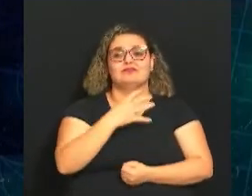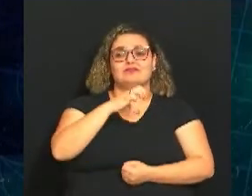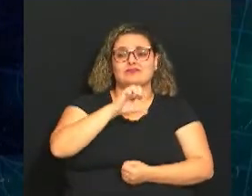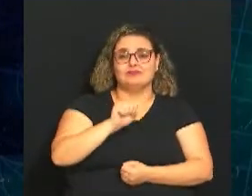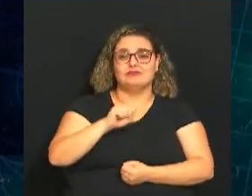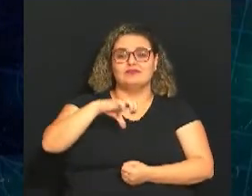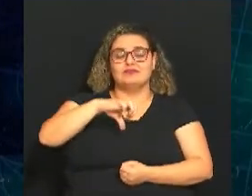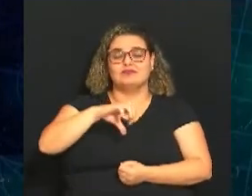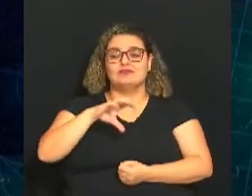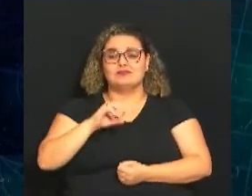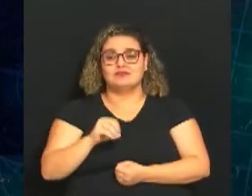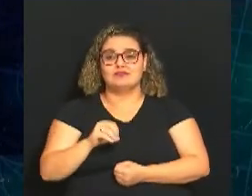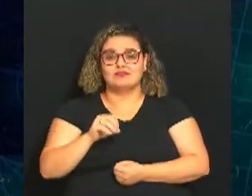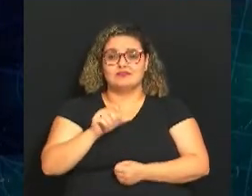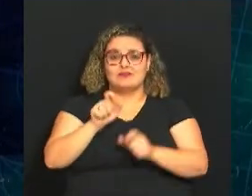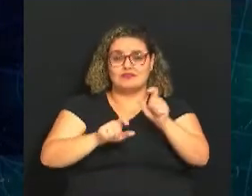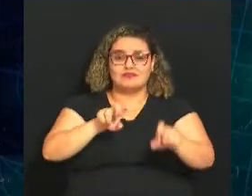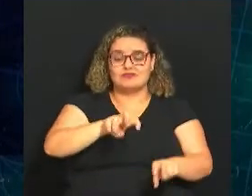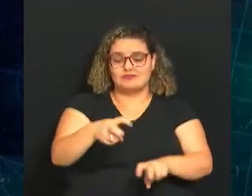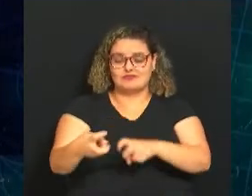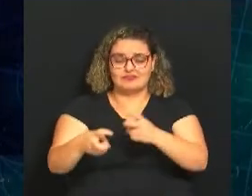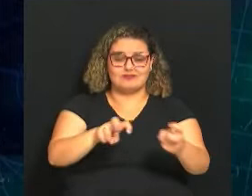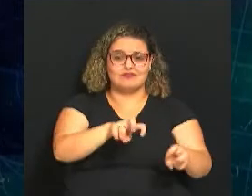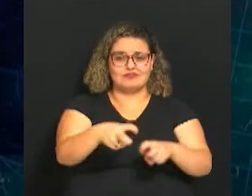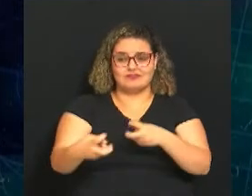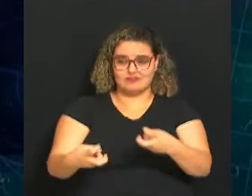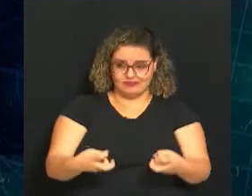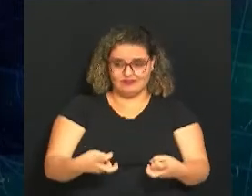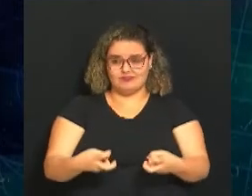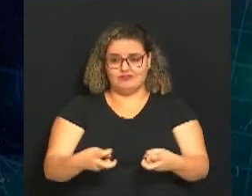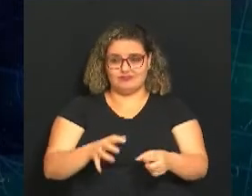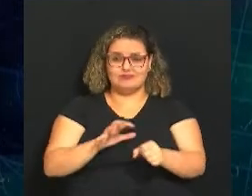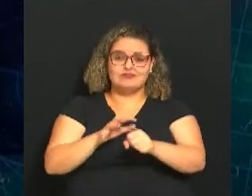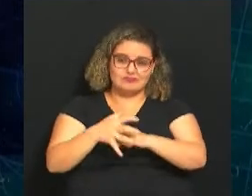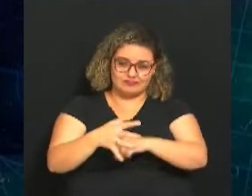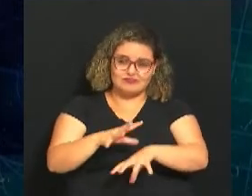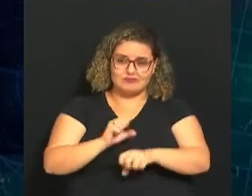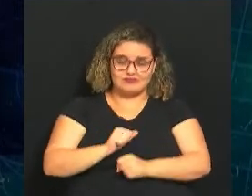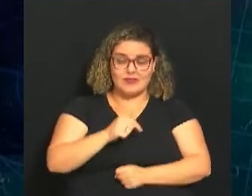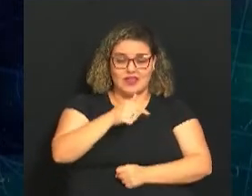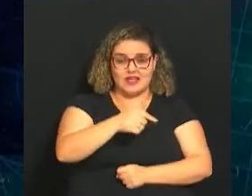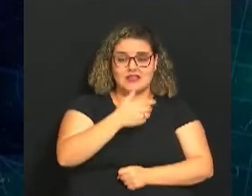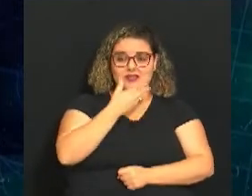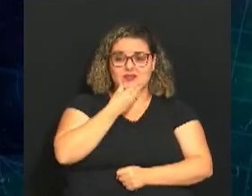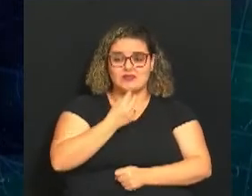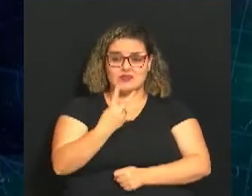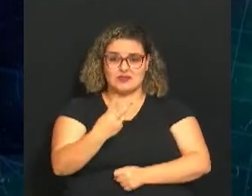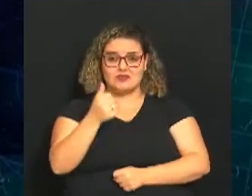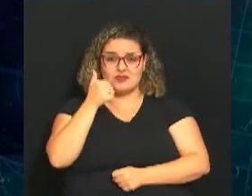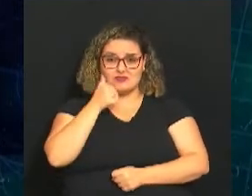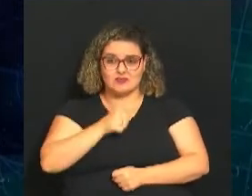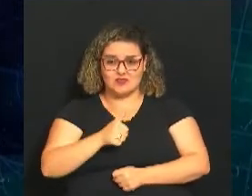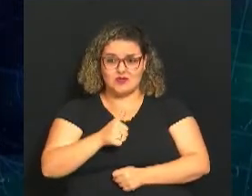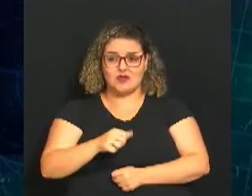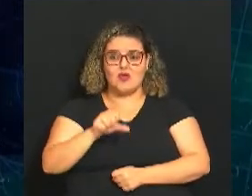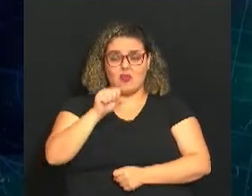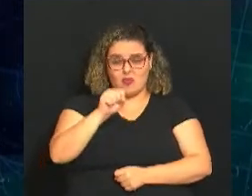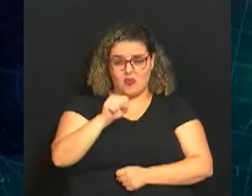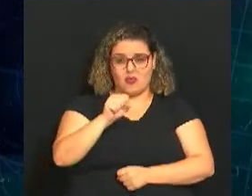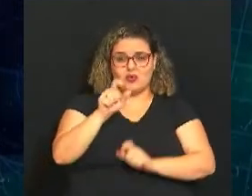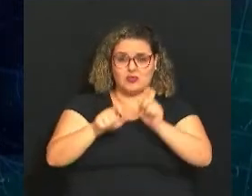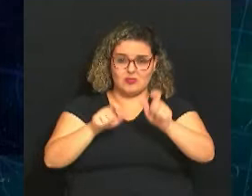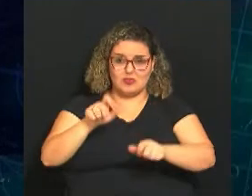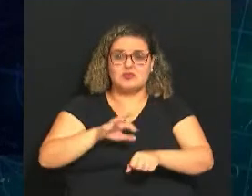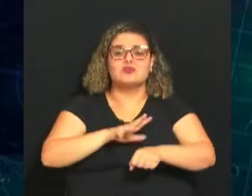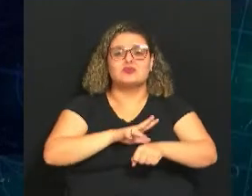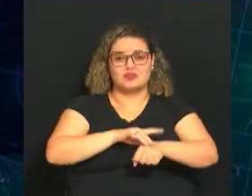4.890 vítimas da doença. As mortes são de 7 homens e 2 mulheres. 8 pessoas tinham comorbidades